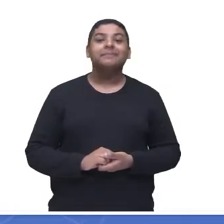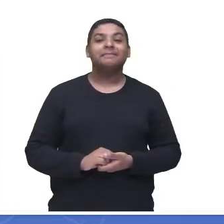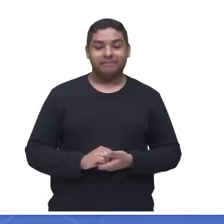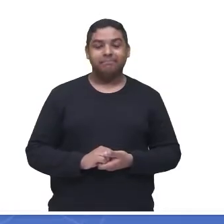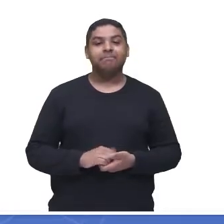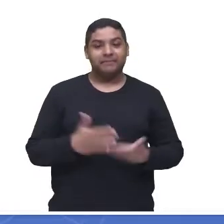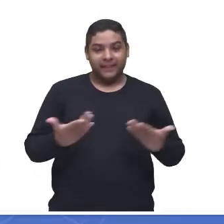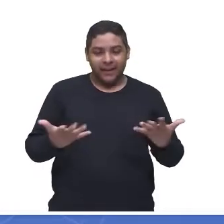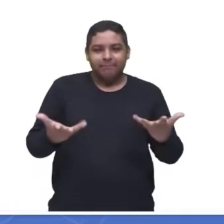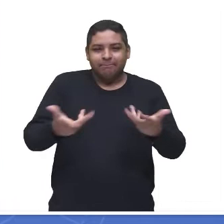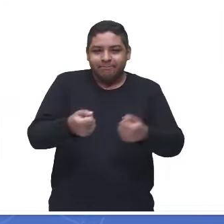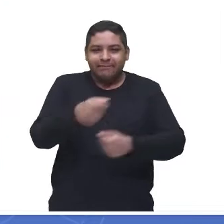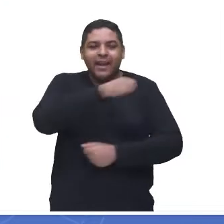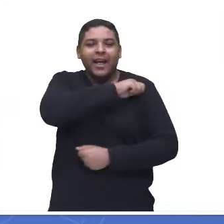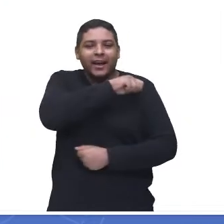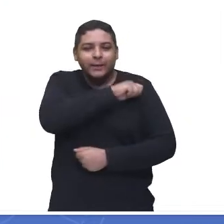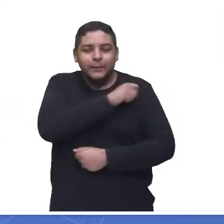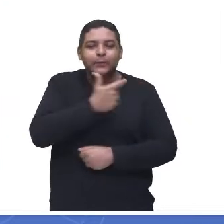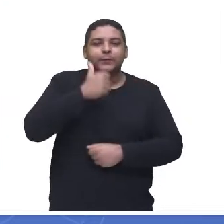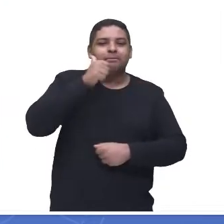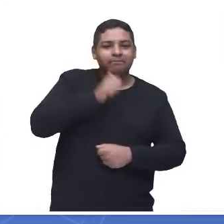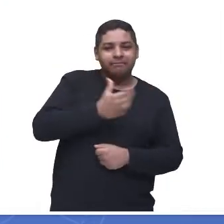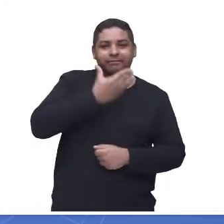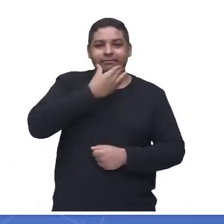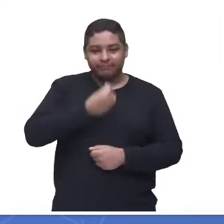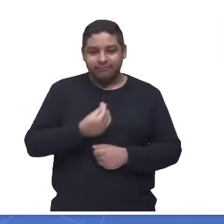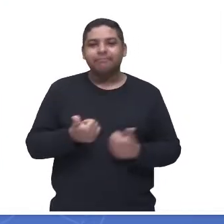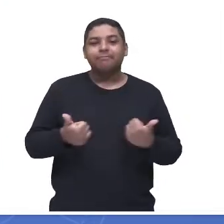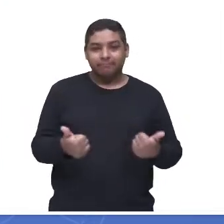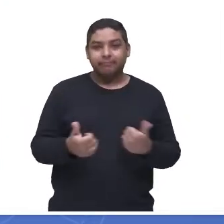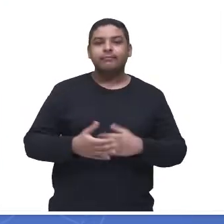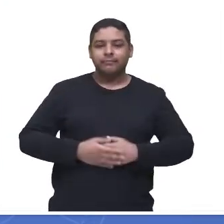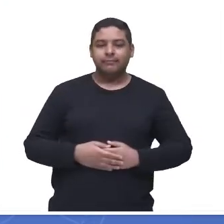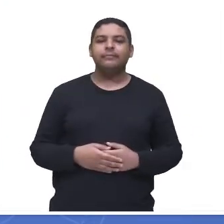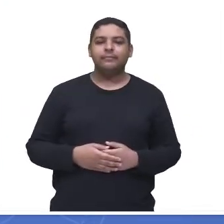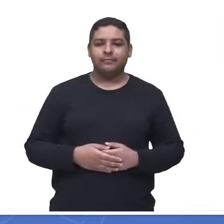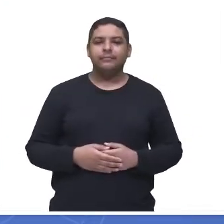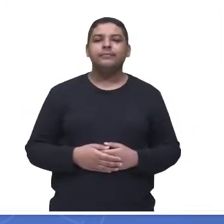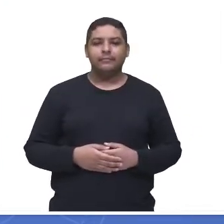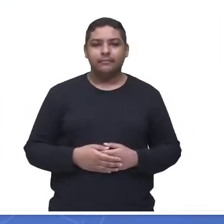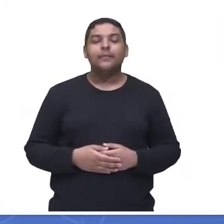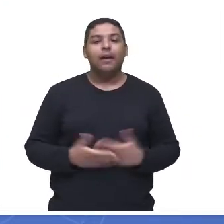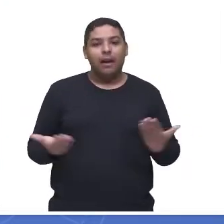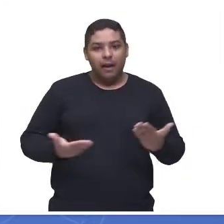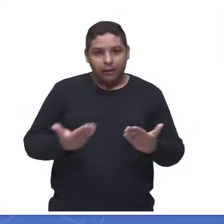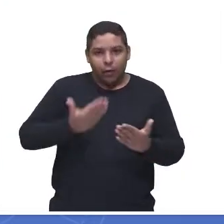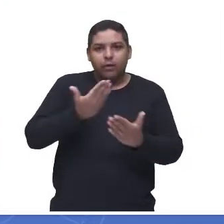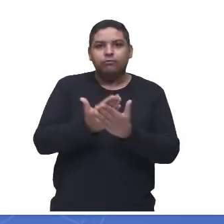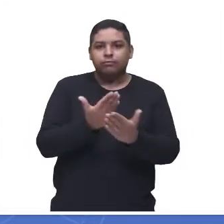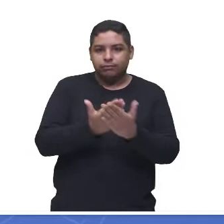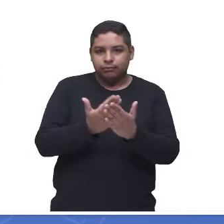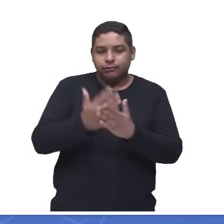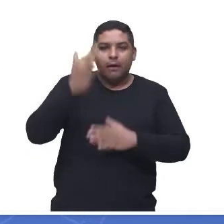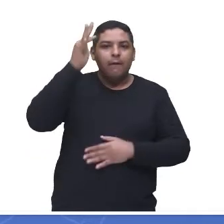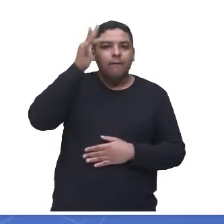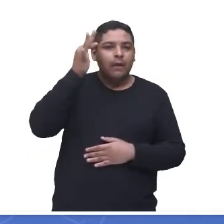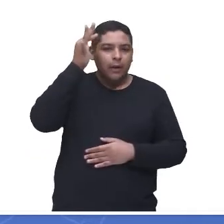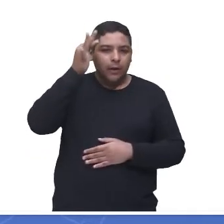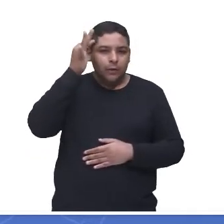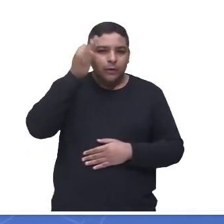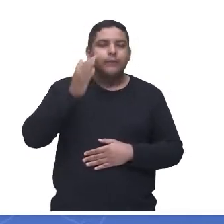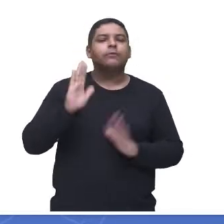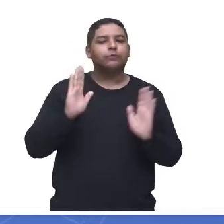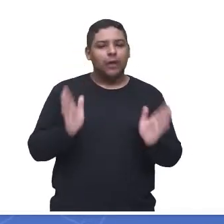Olá, queridos alunos, alunas, né? Estamos aqui para mais uma aula de filosofia, né? Então vocês já fizeram aí um